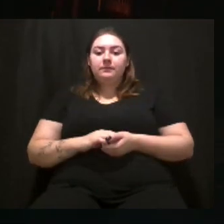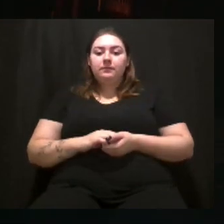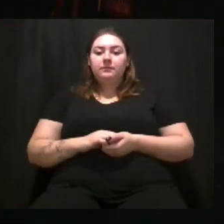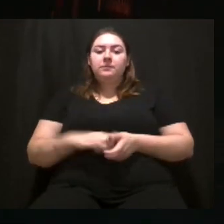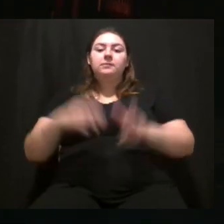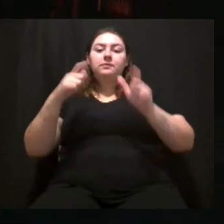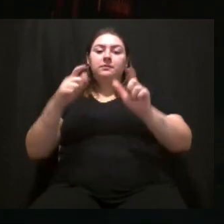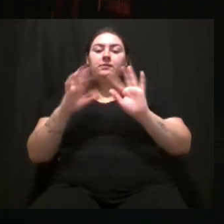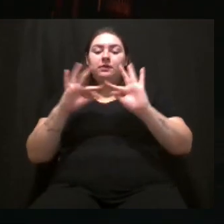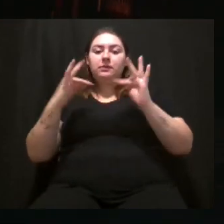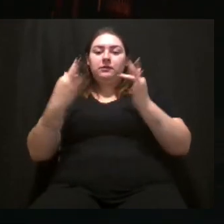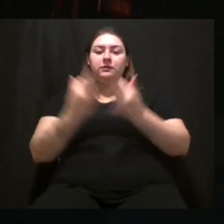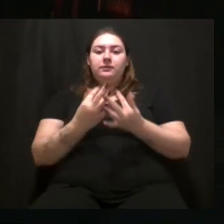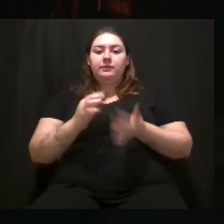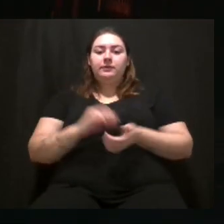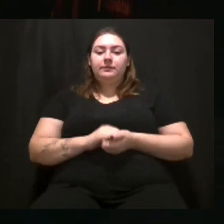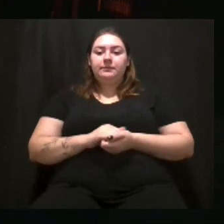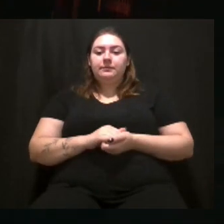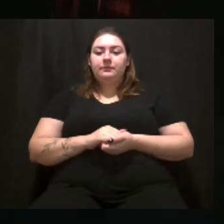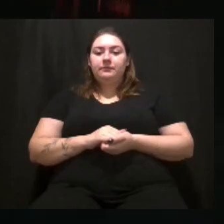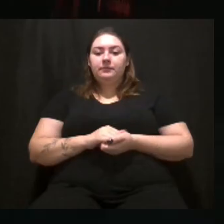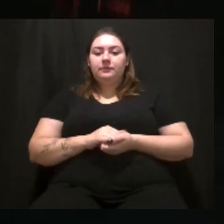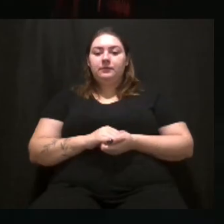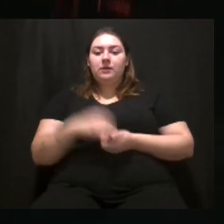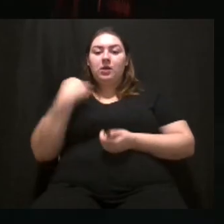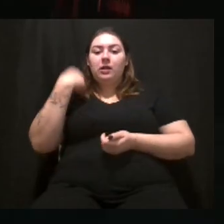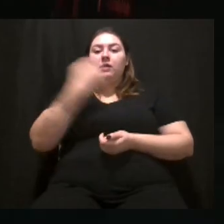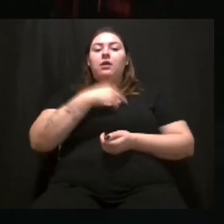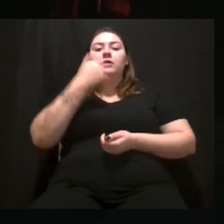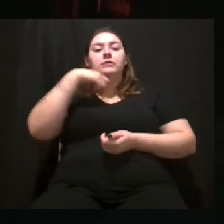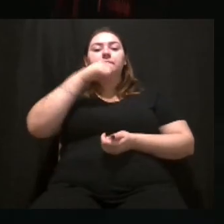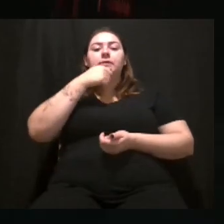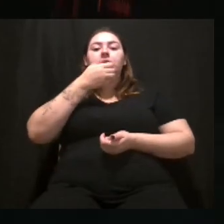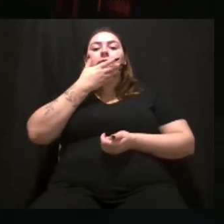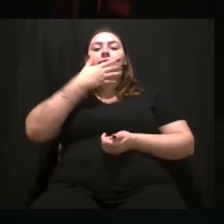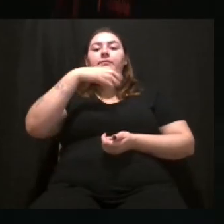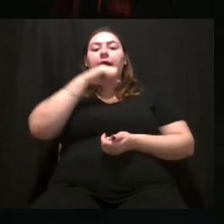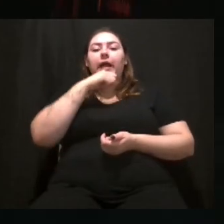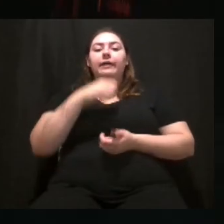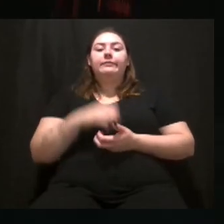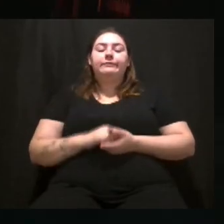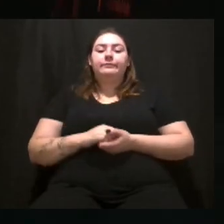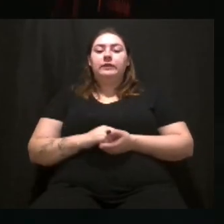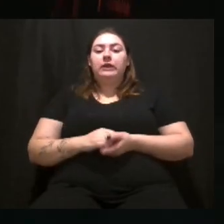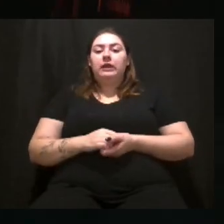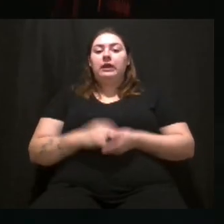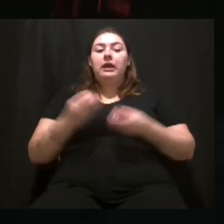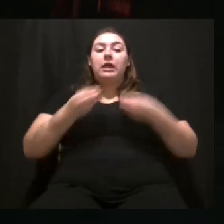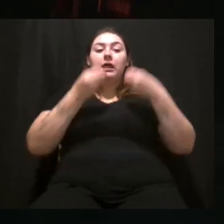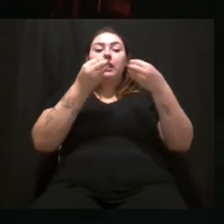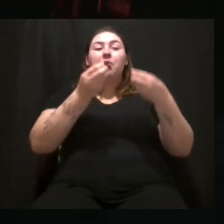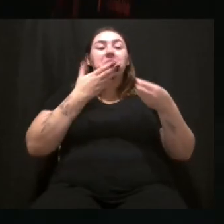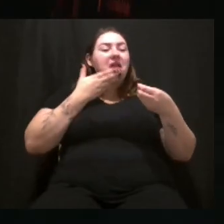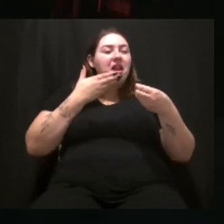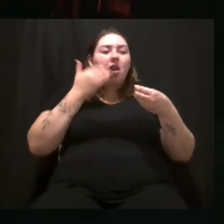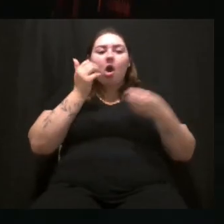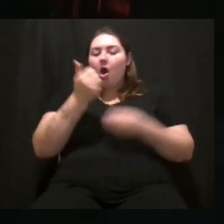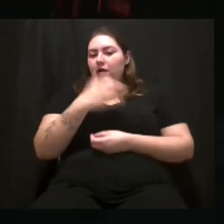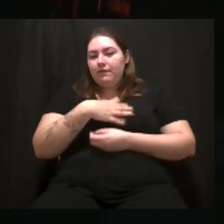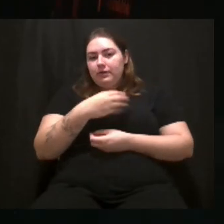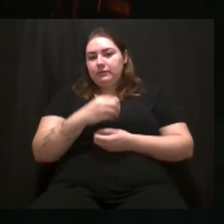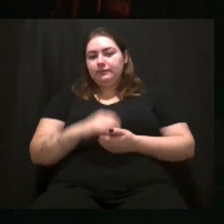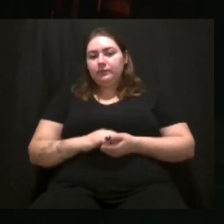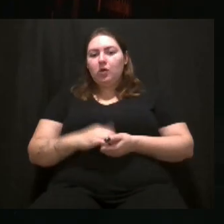com a escola, nós pais, né, nós temos esse negócio, queremos oferecer o melhor para o nosso filho. Beleza, a gente conseguiu a melhor